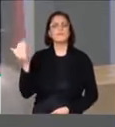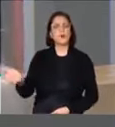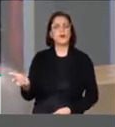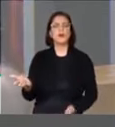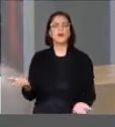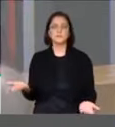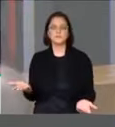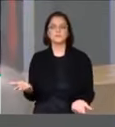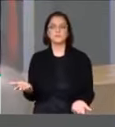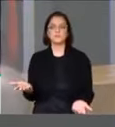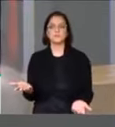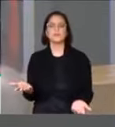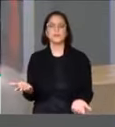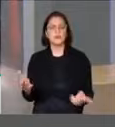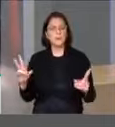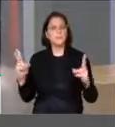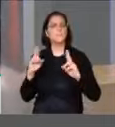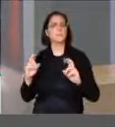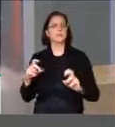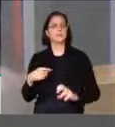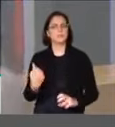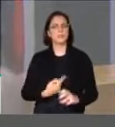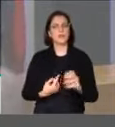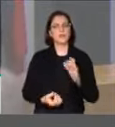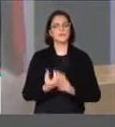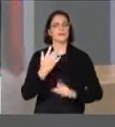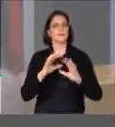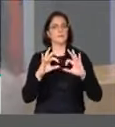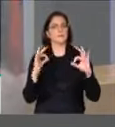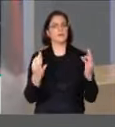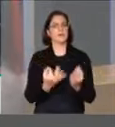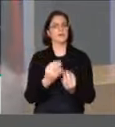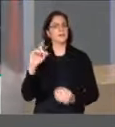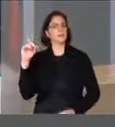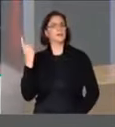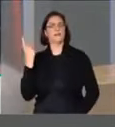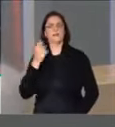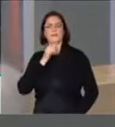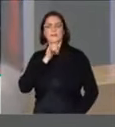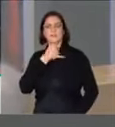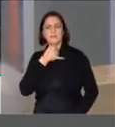nós construímos famílias hoje, estáveis e felizes, dentro da lei.